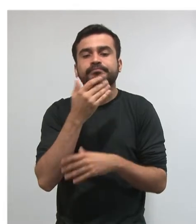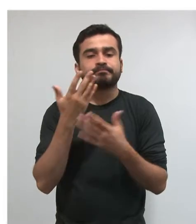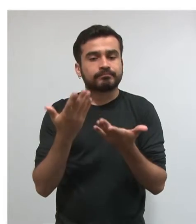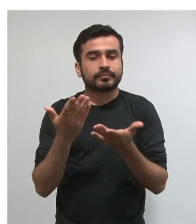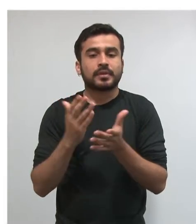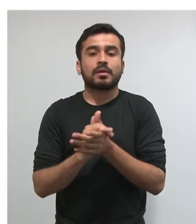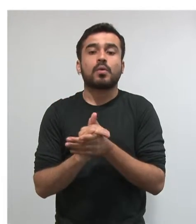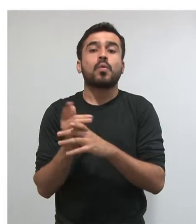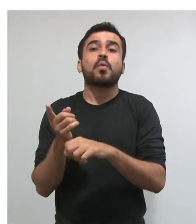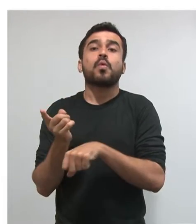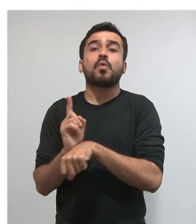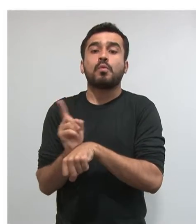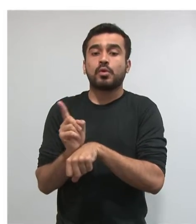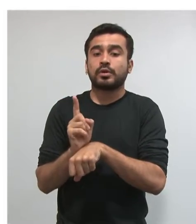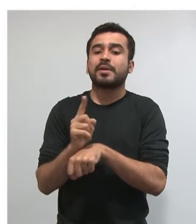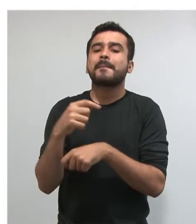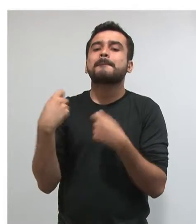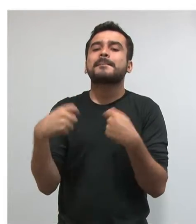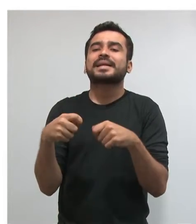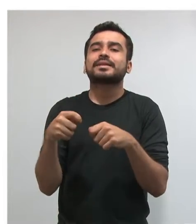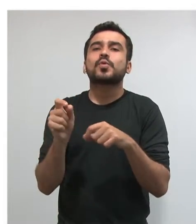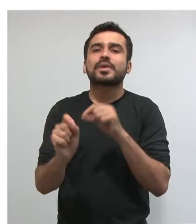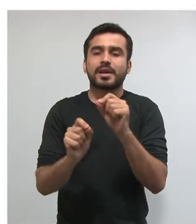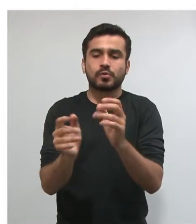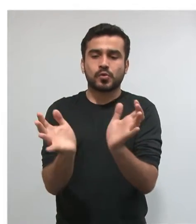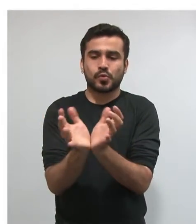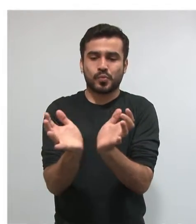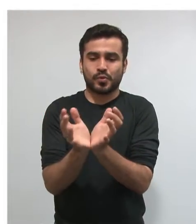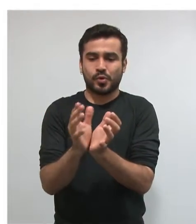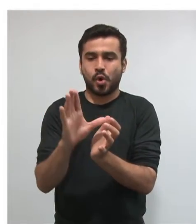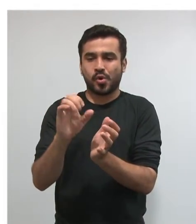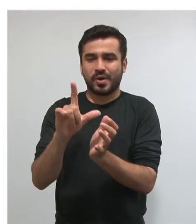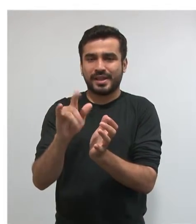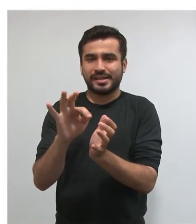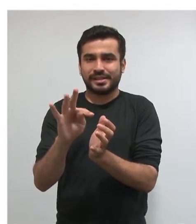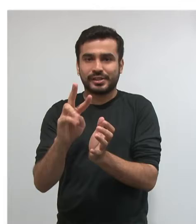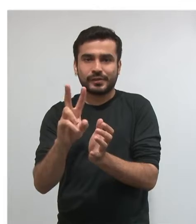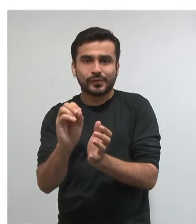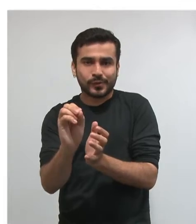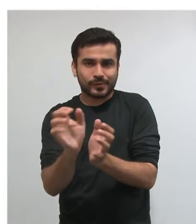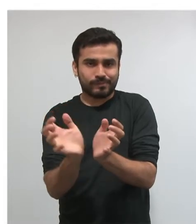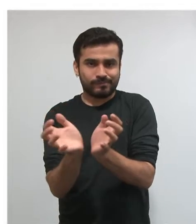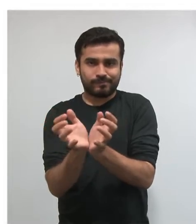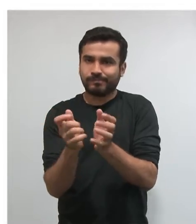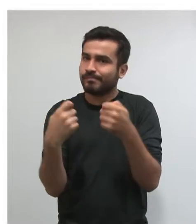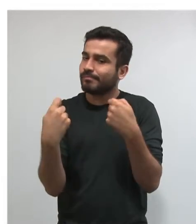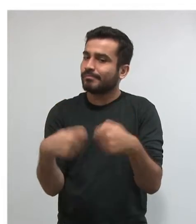né, como coletivo, certo? No sentido de que vai